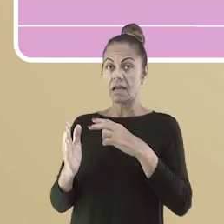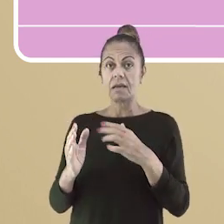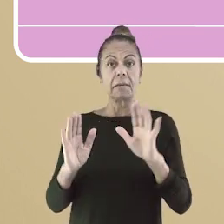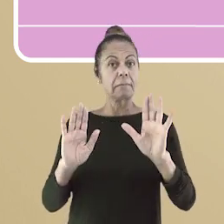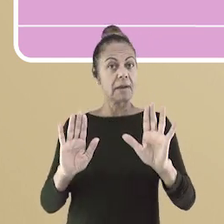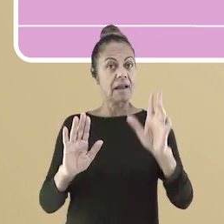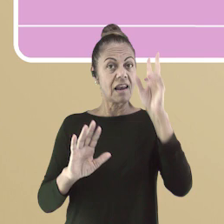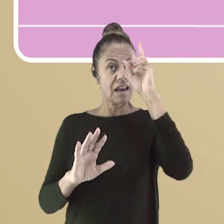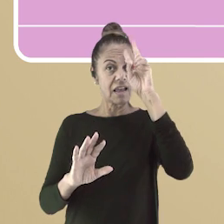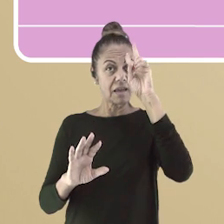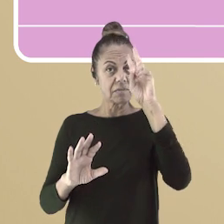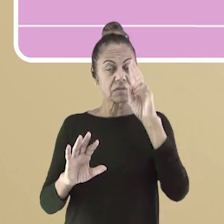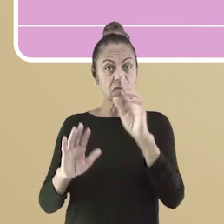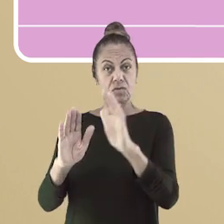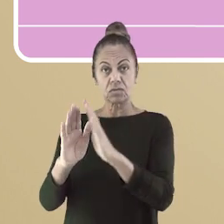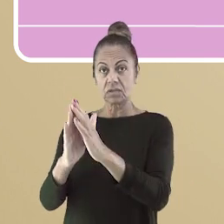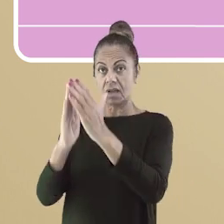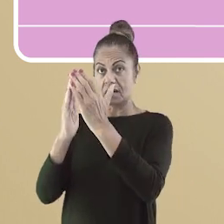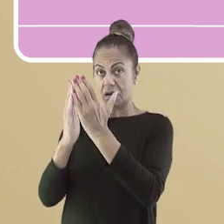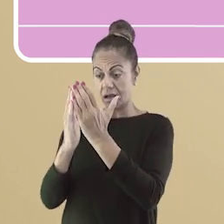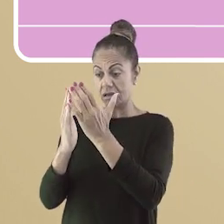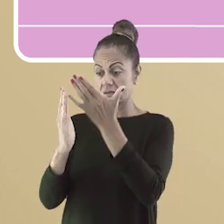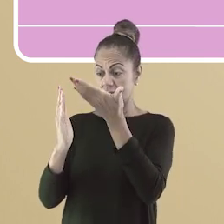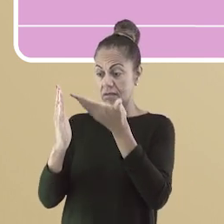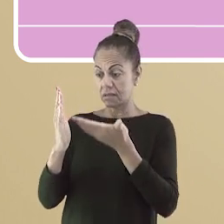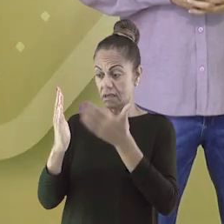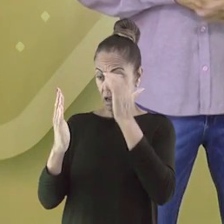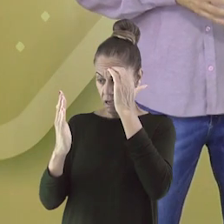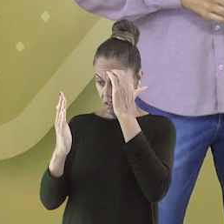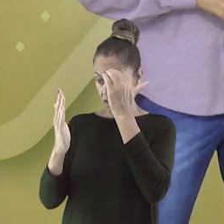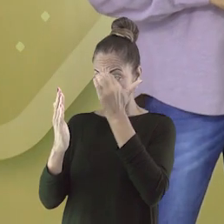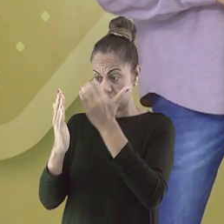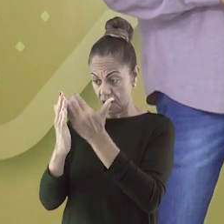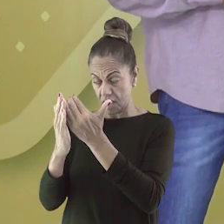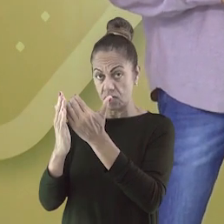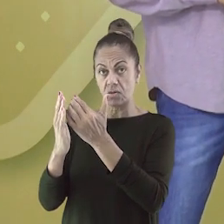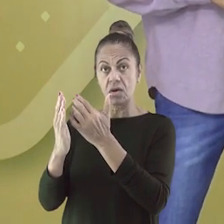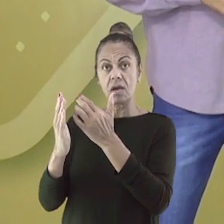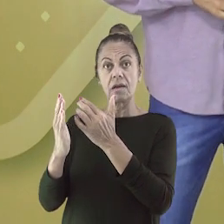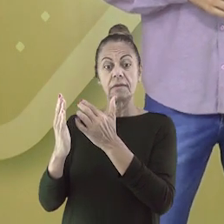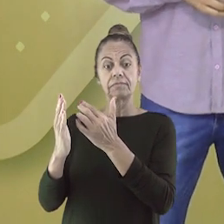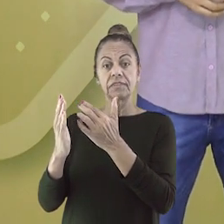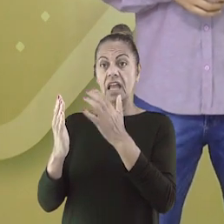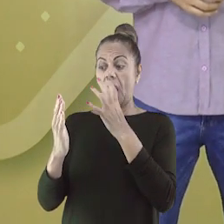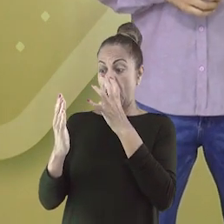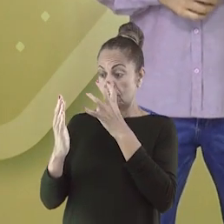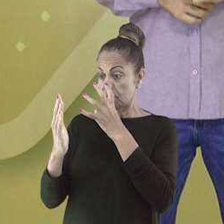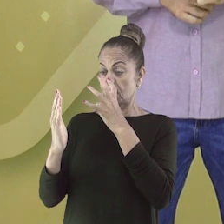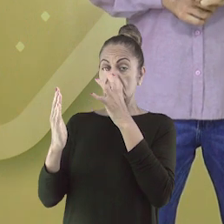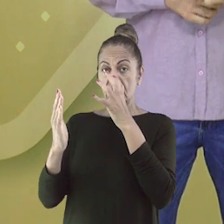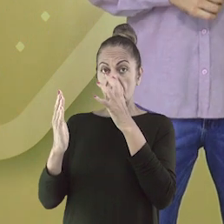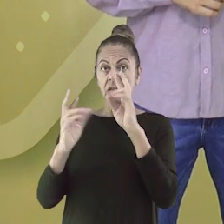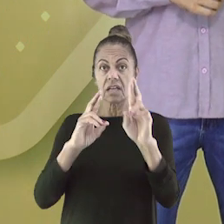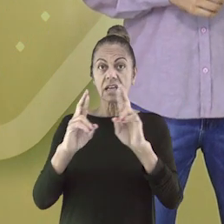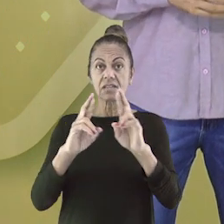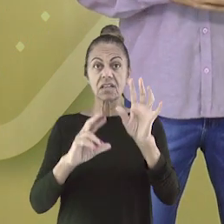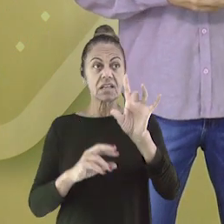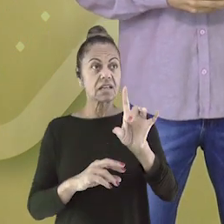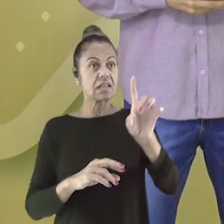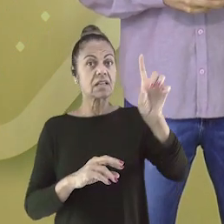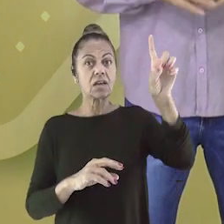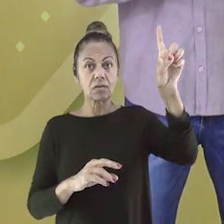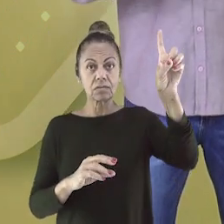sagrado é algo que merece respeito e admiração. O sagrado, professor Adonias, está relacionado a Deus, a